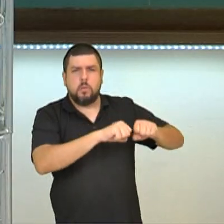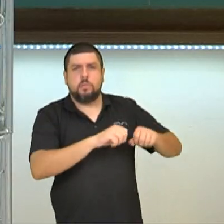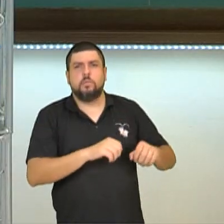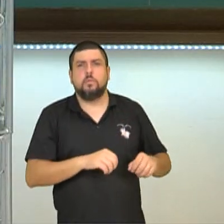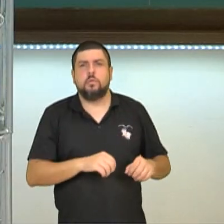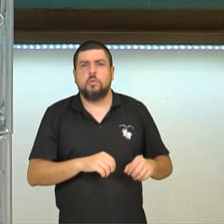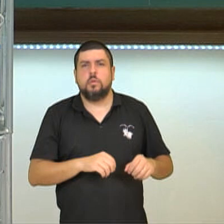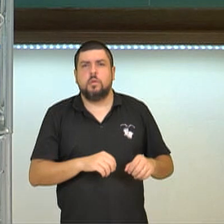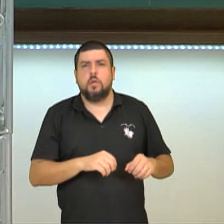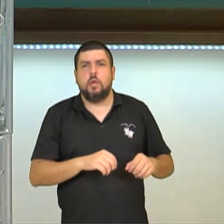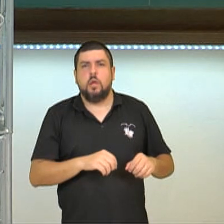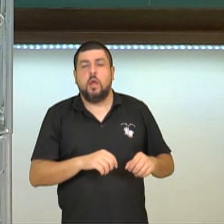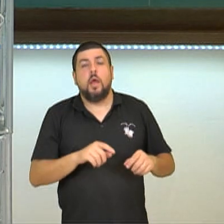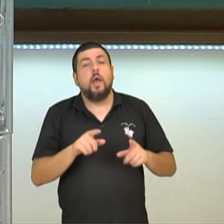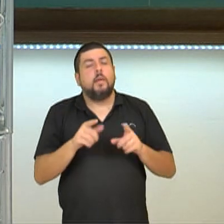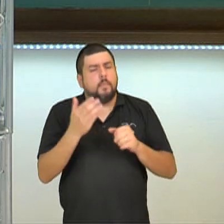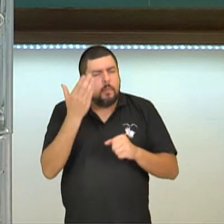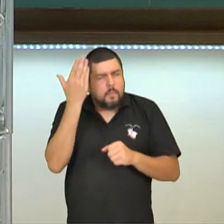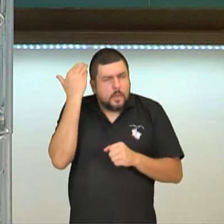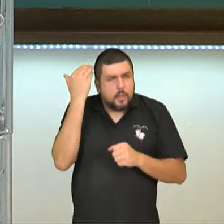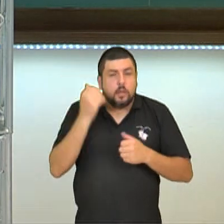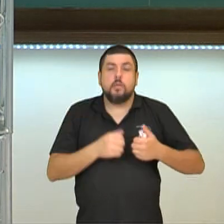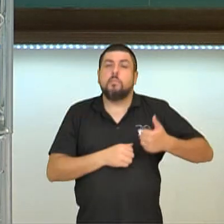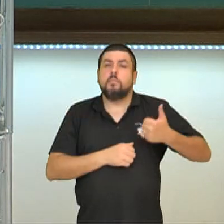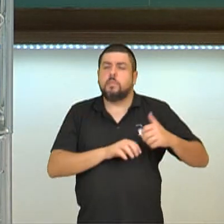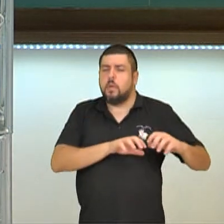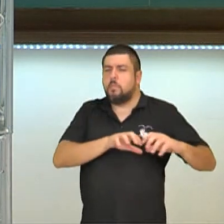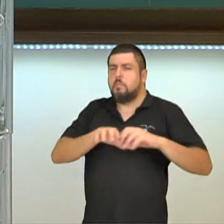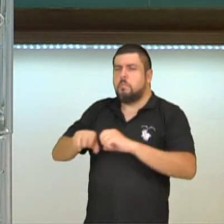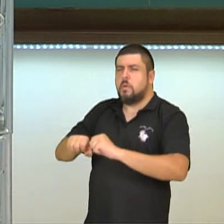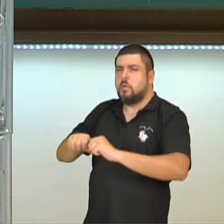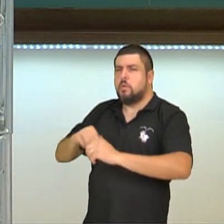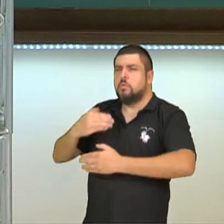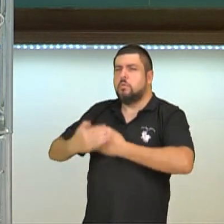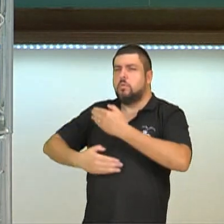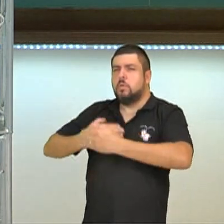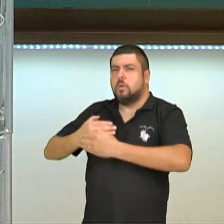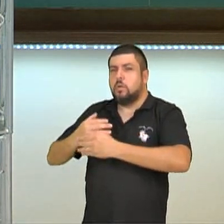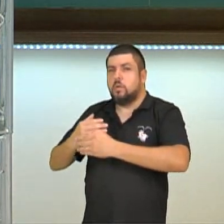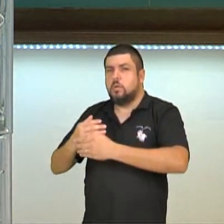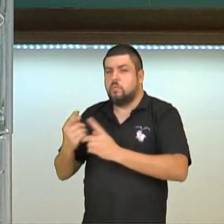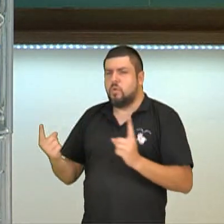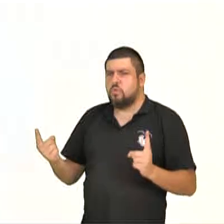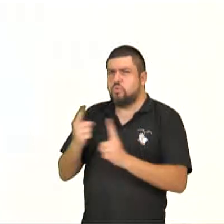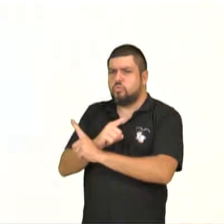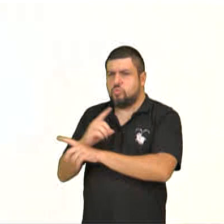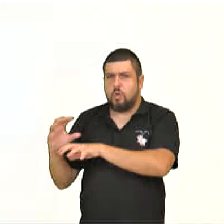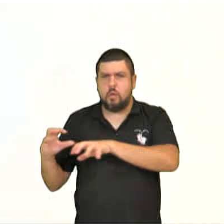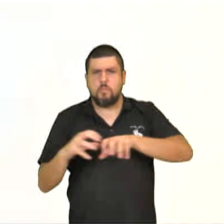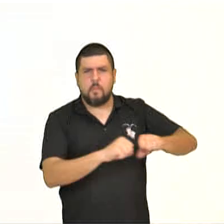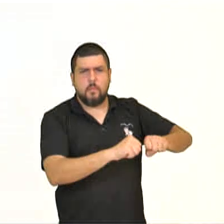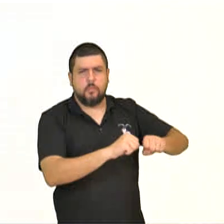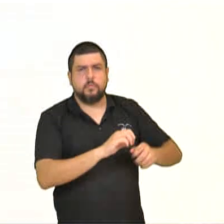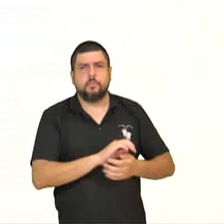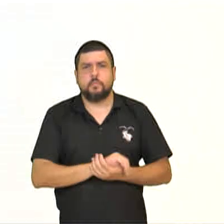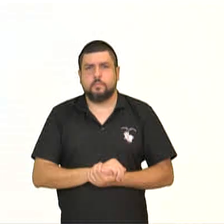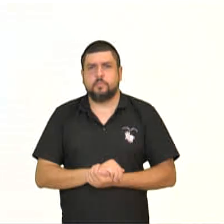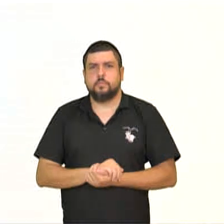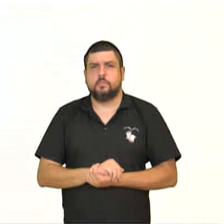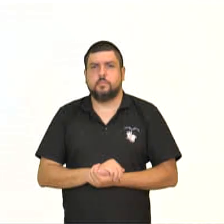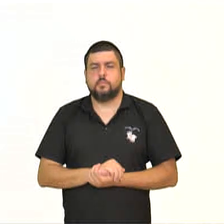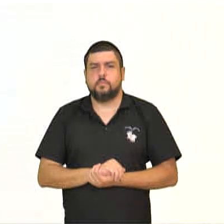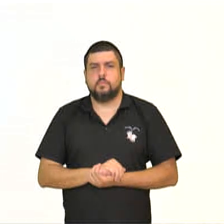pelo Egito, mas também dominaram o Egito com a 25ª dinastia. Os faraós